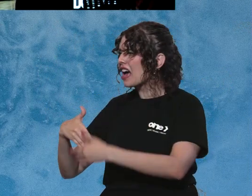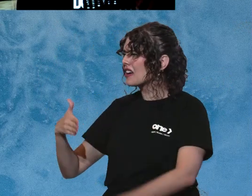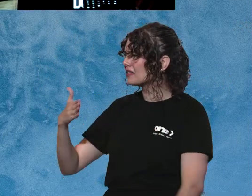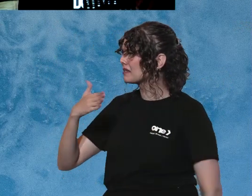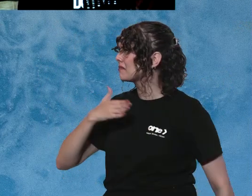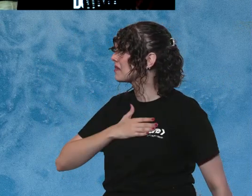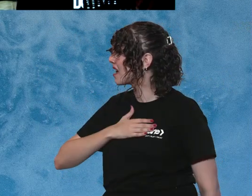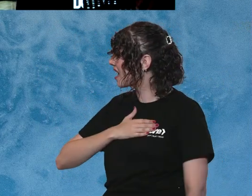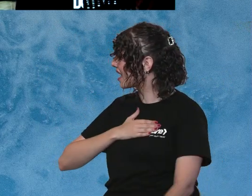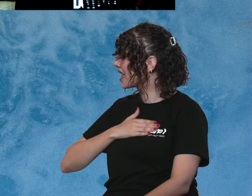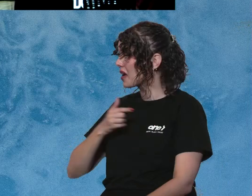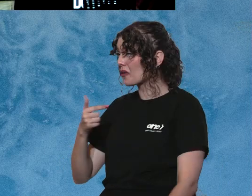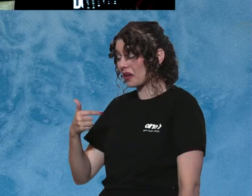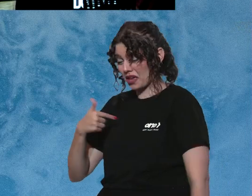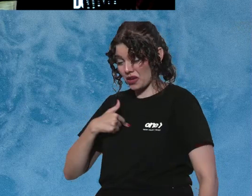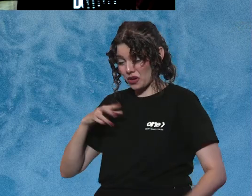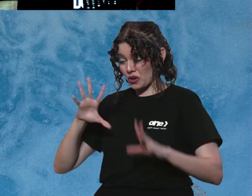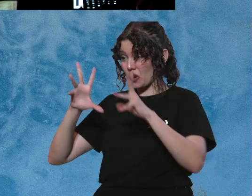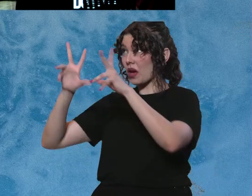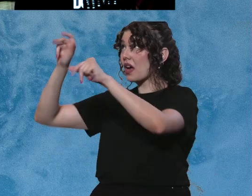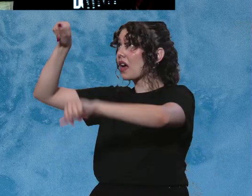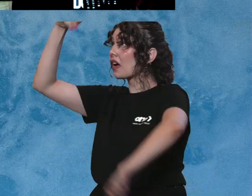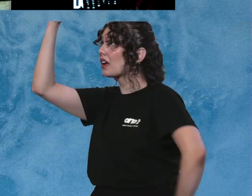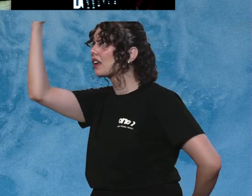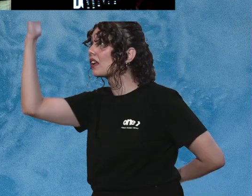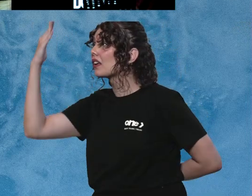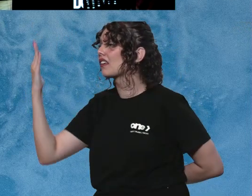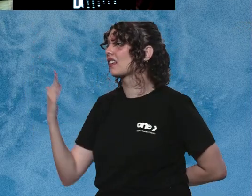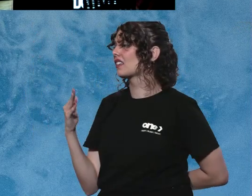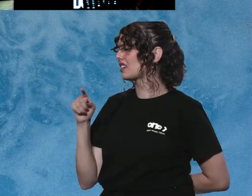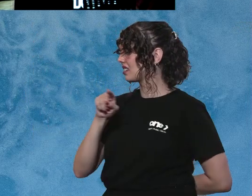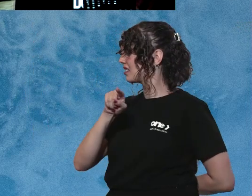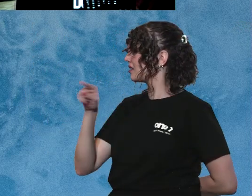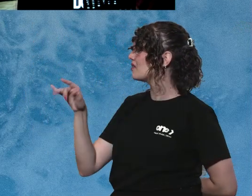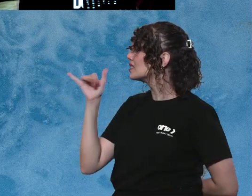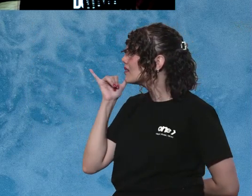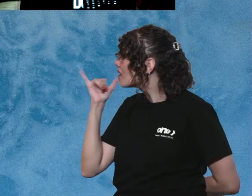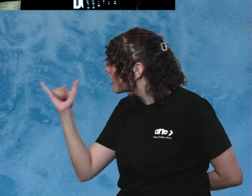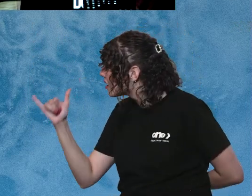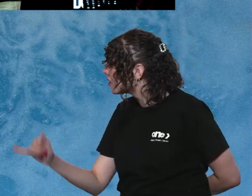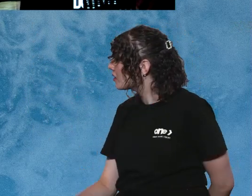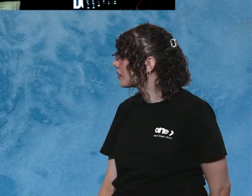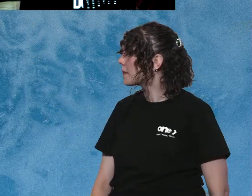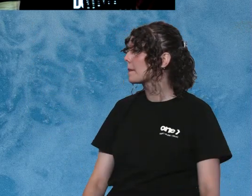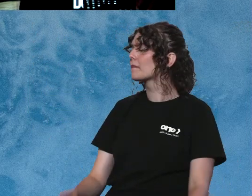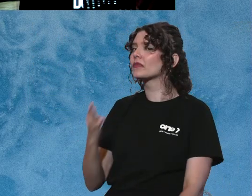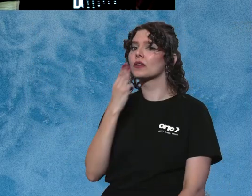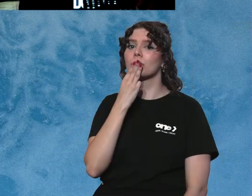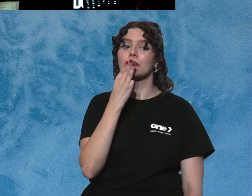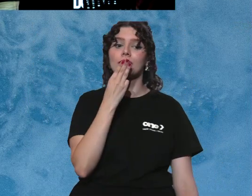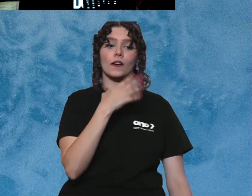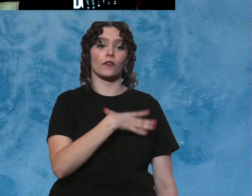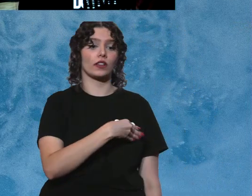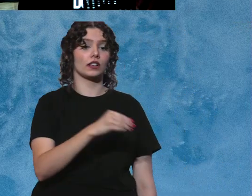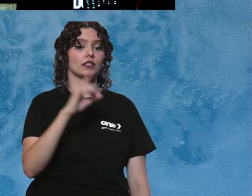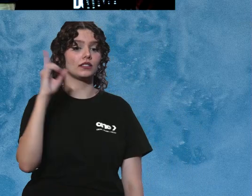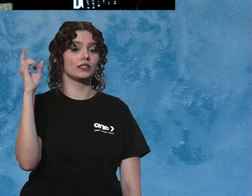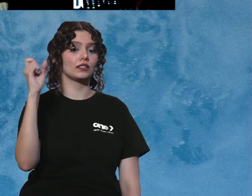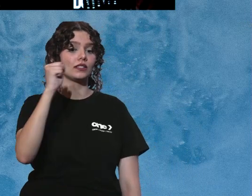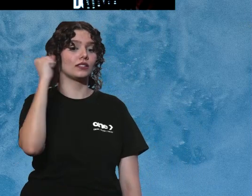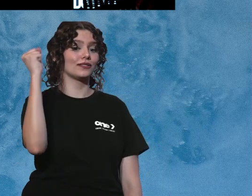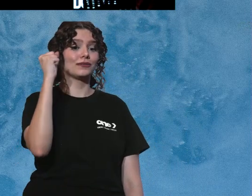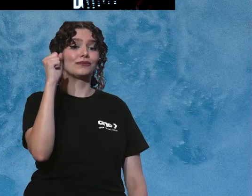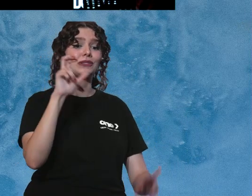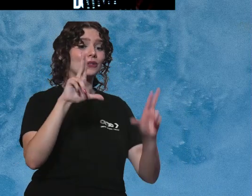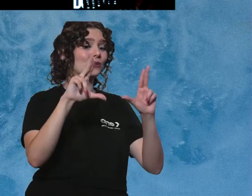próprios olhos. Contudo serei honrado por essas escravas que você mencionou. Mical, filha de Saul, jamais teve